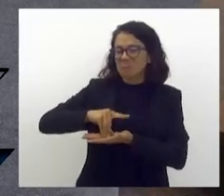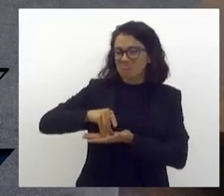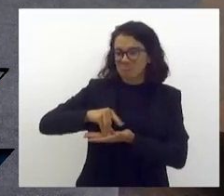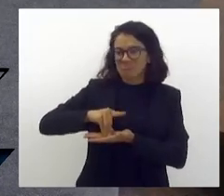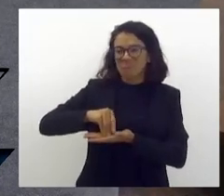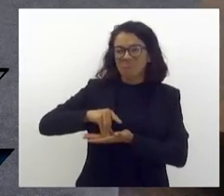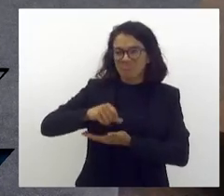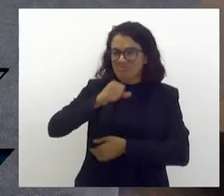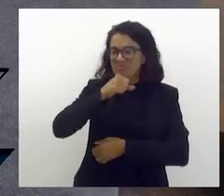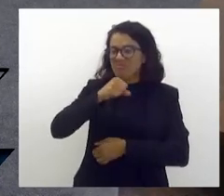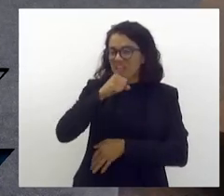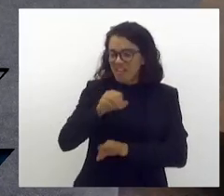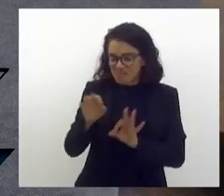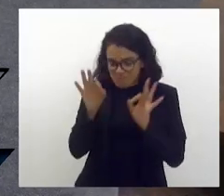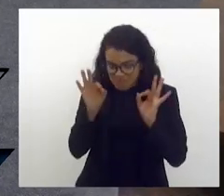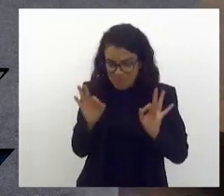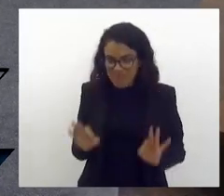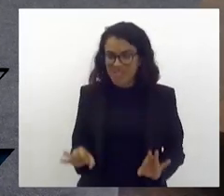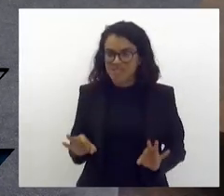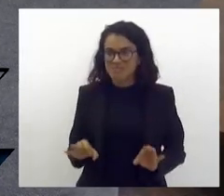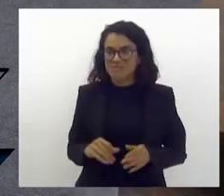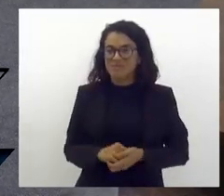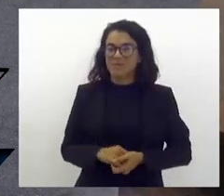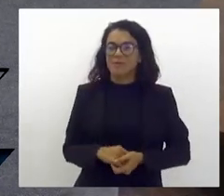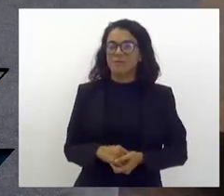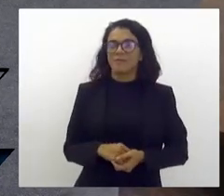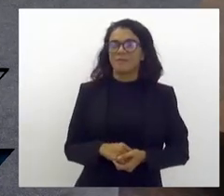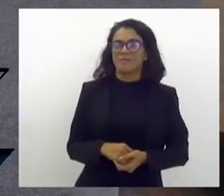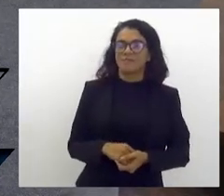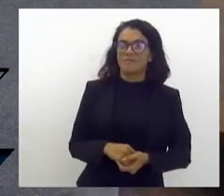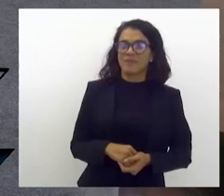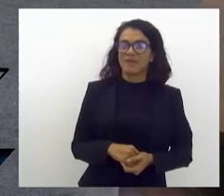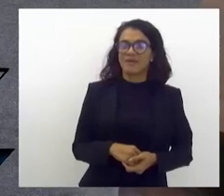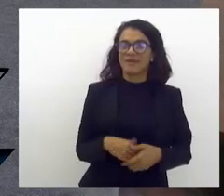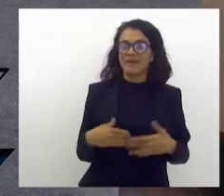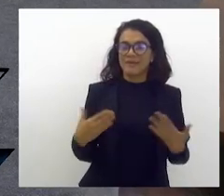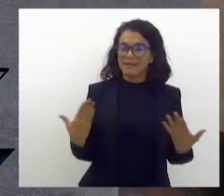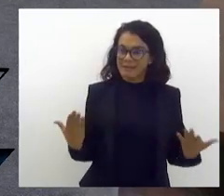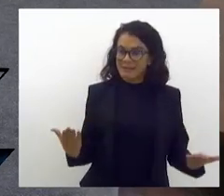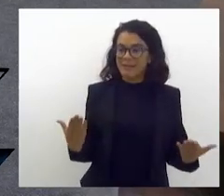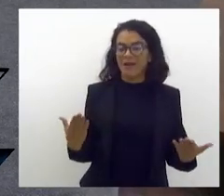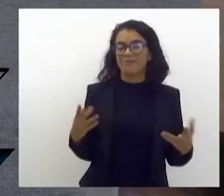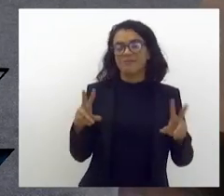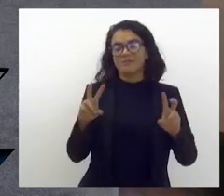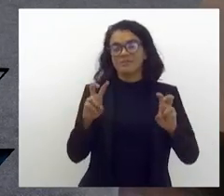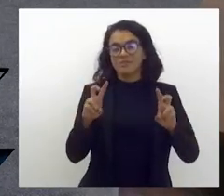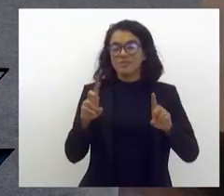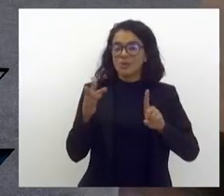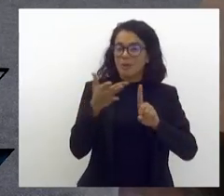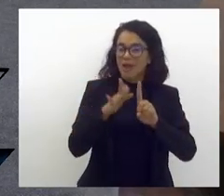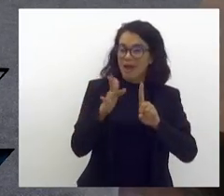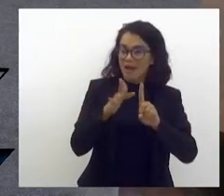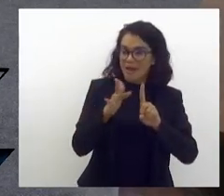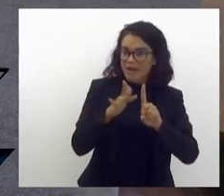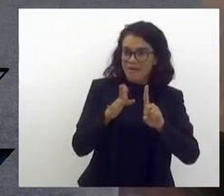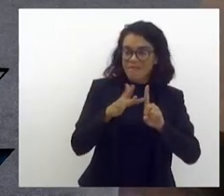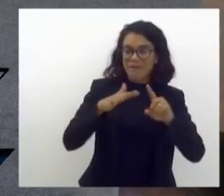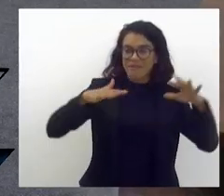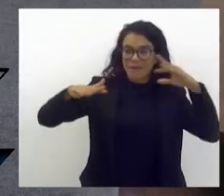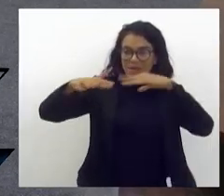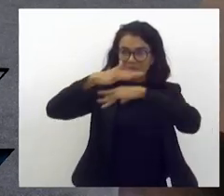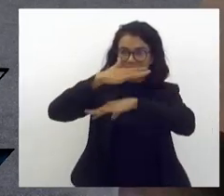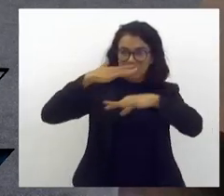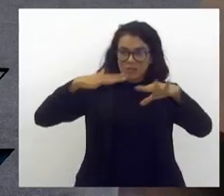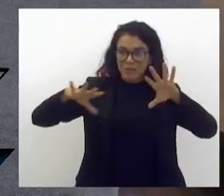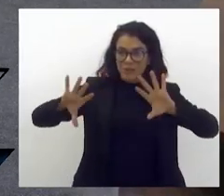um Tiranossauro Rex aqui do parlamento. E também em relação às vítimas da poluição da CSN, Vossa